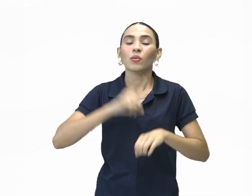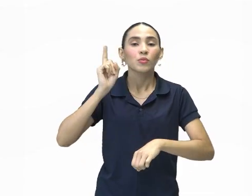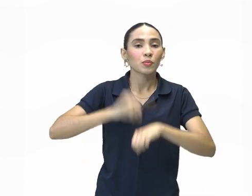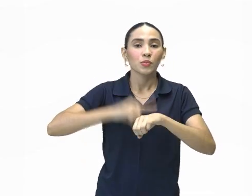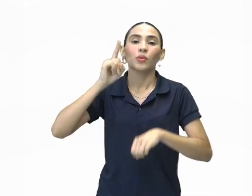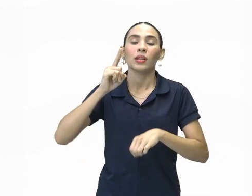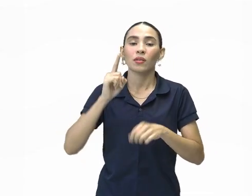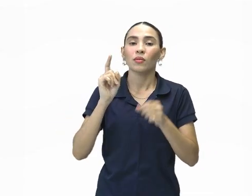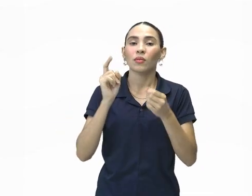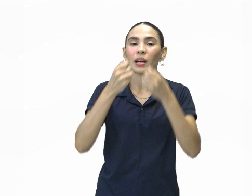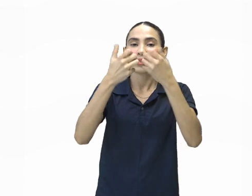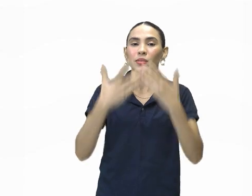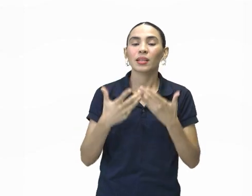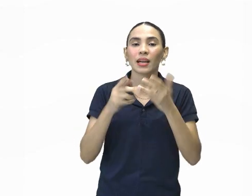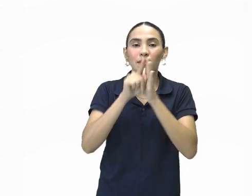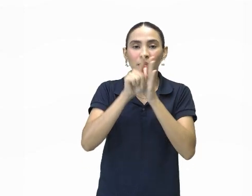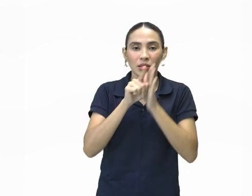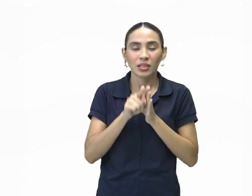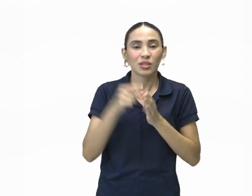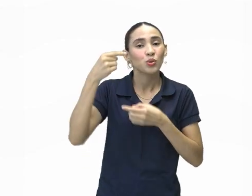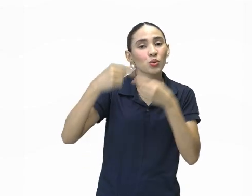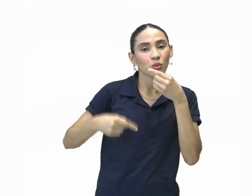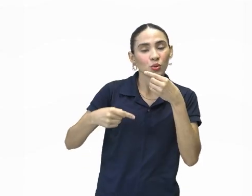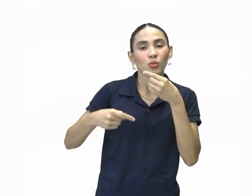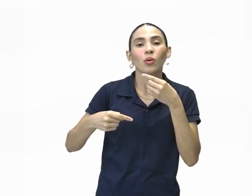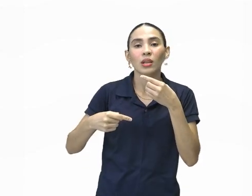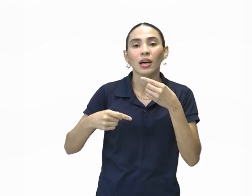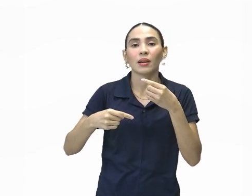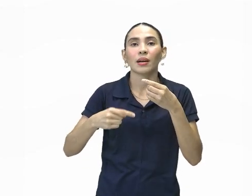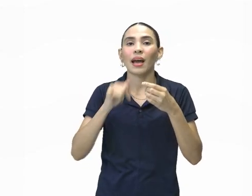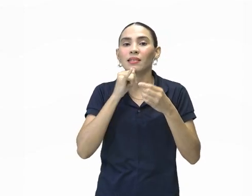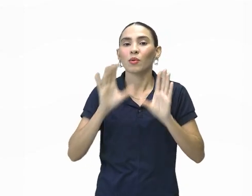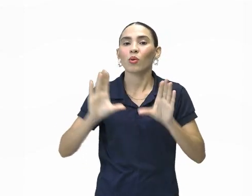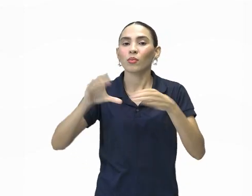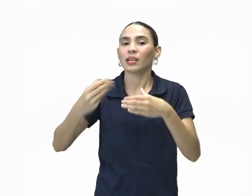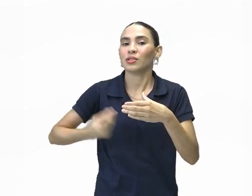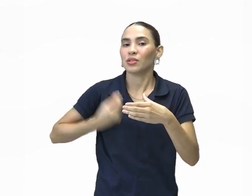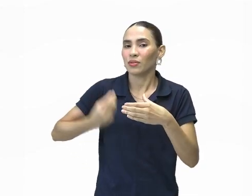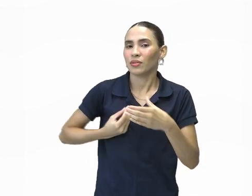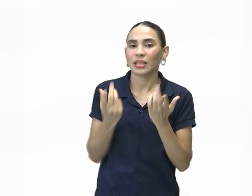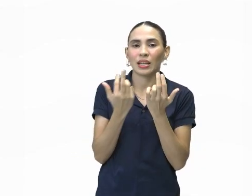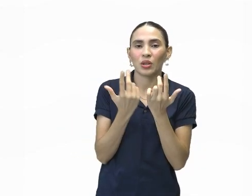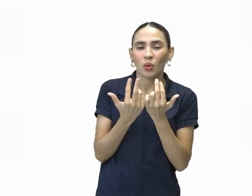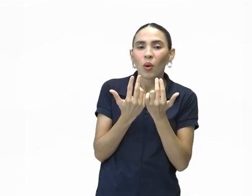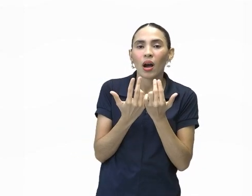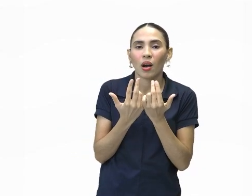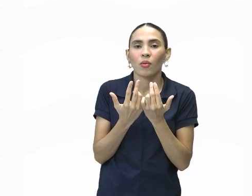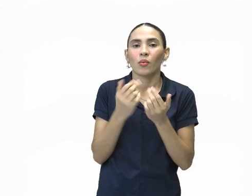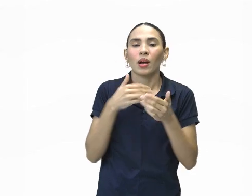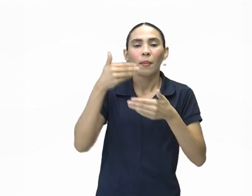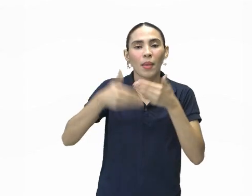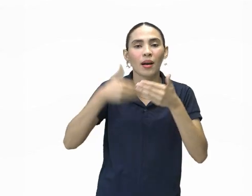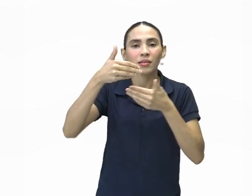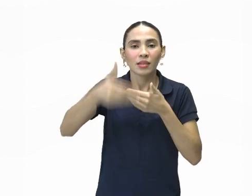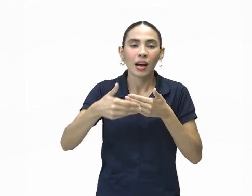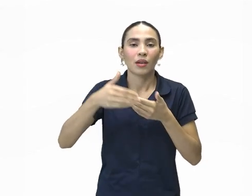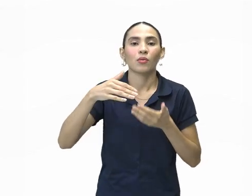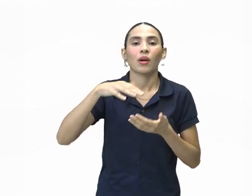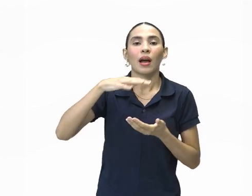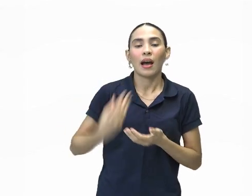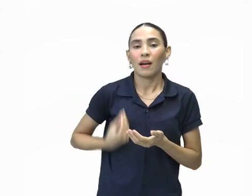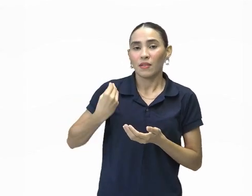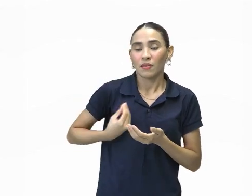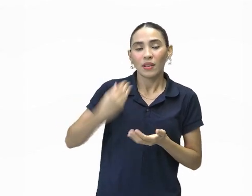dos pioneiros a discordar de que os seres vivos eles eram iguais, né, desde que passaram a existir no nosso